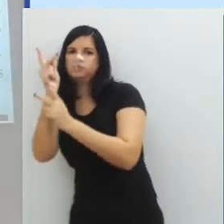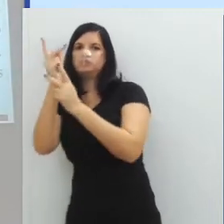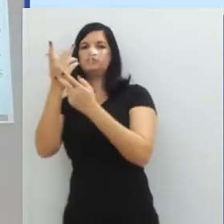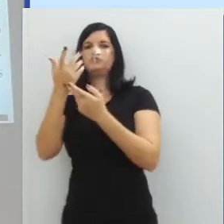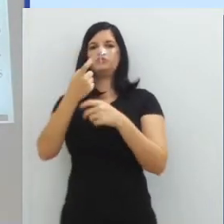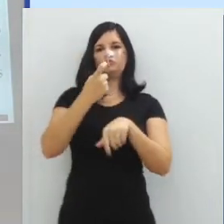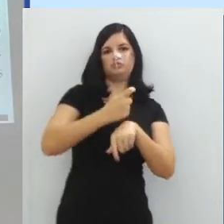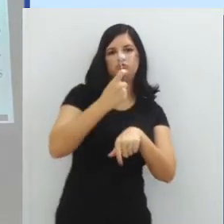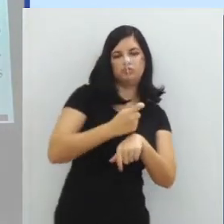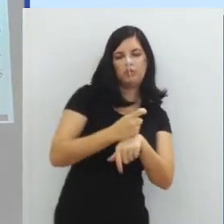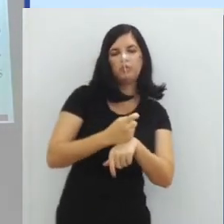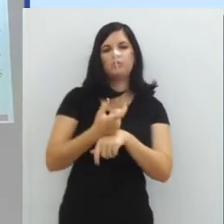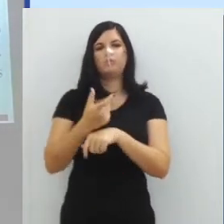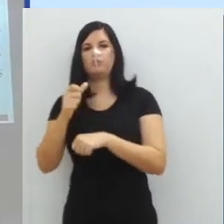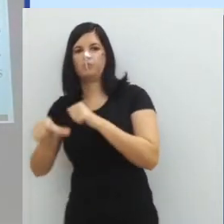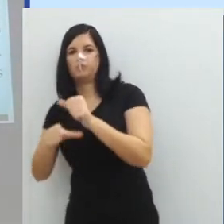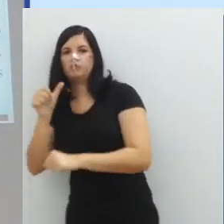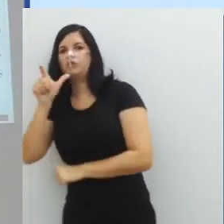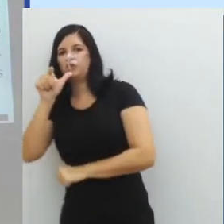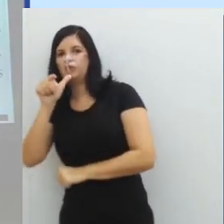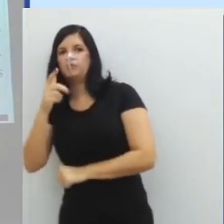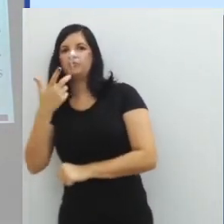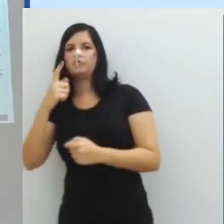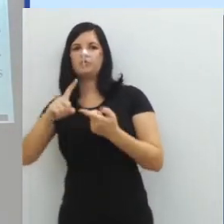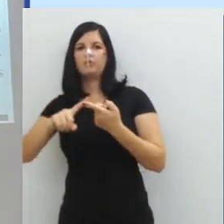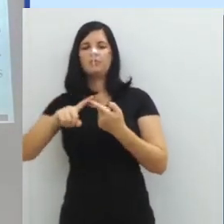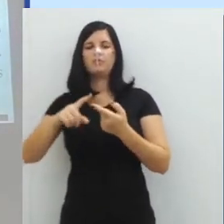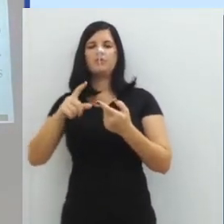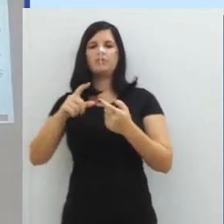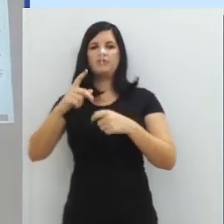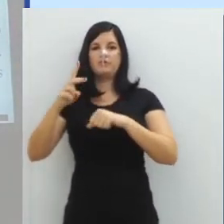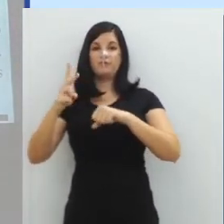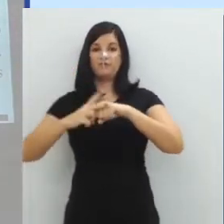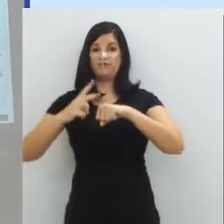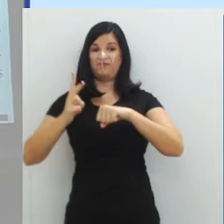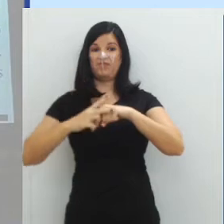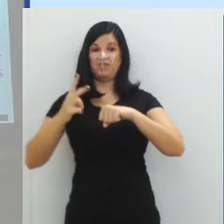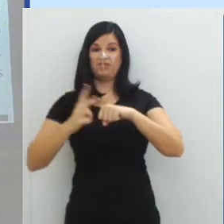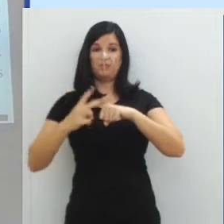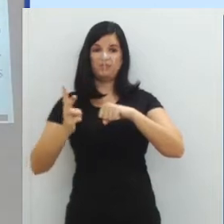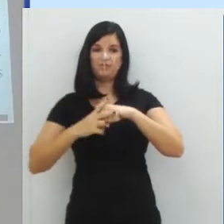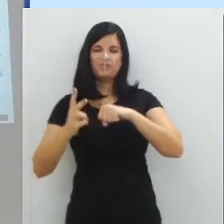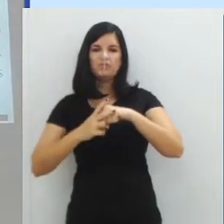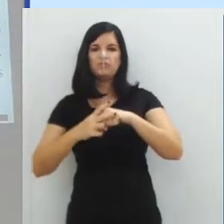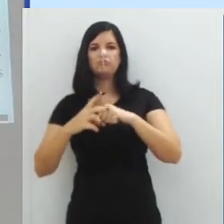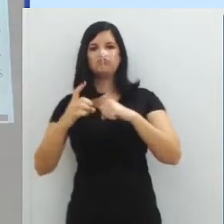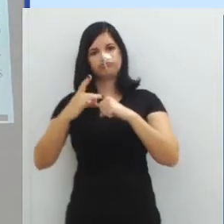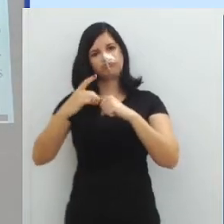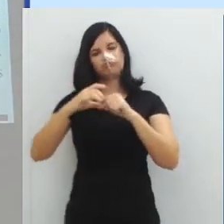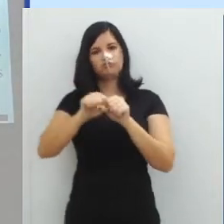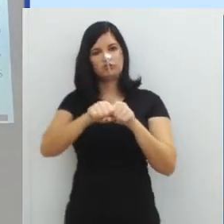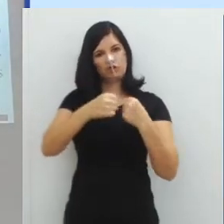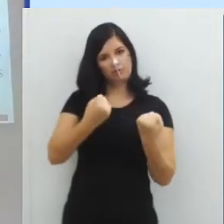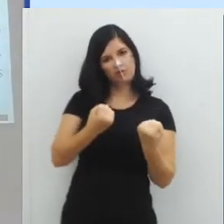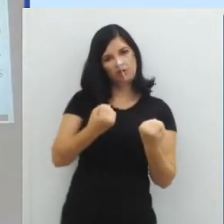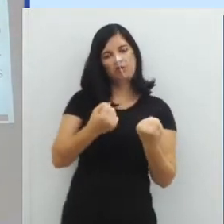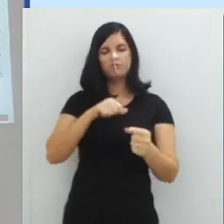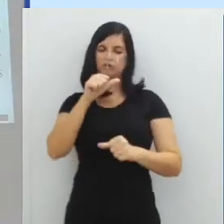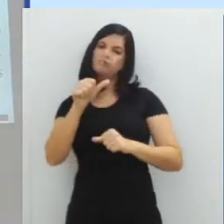um vidro, ou seja, o vidro permanece a mesma coisa, só vai mudar a sua forma. O processo